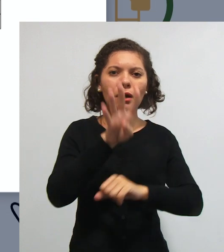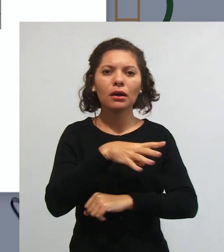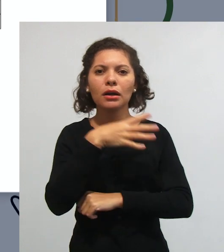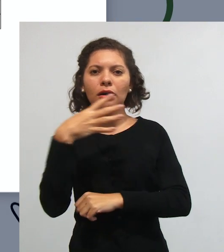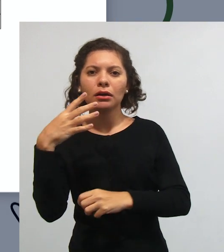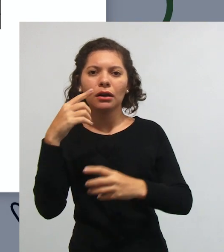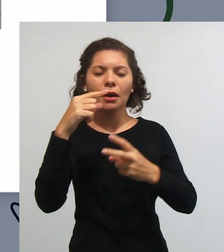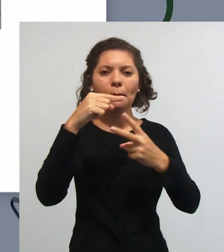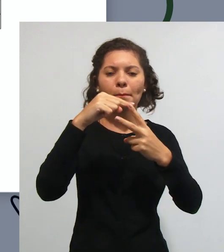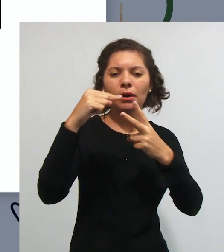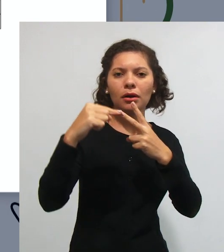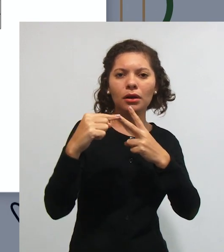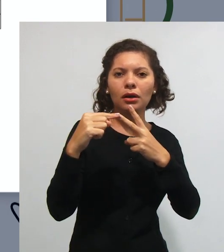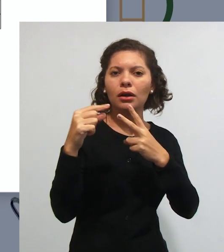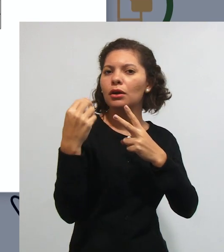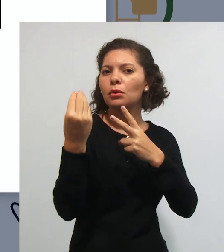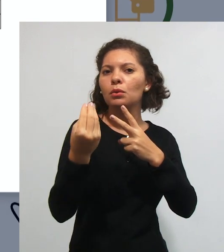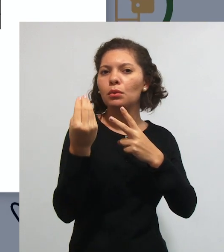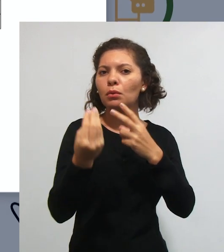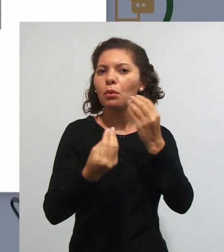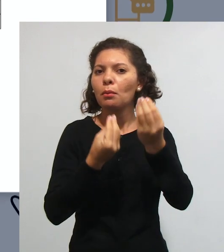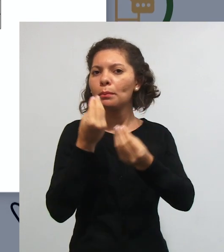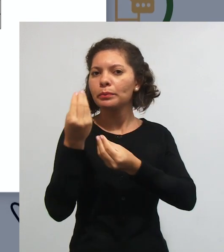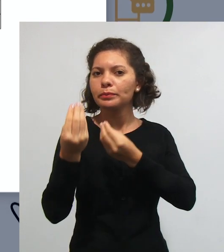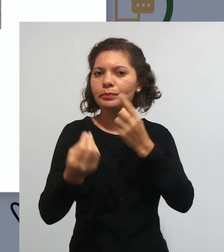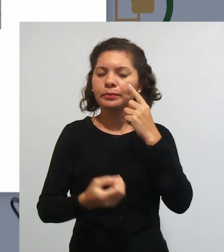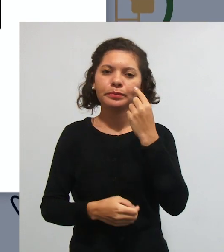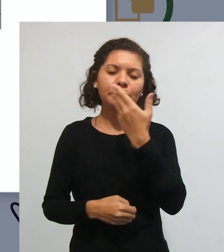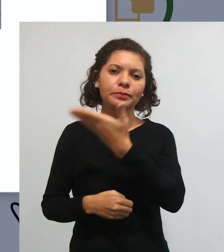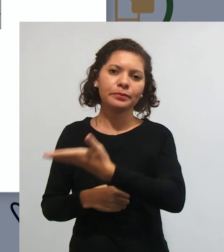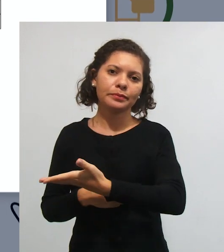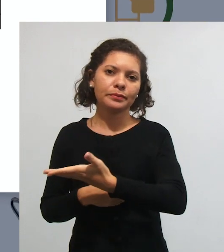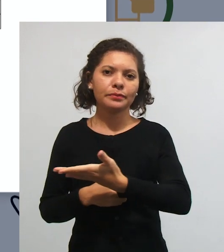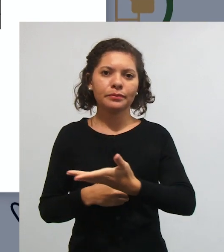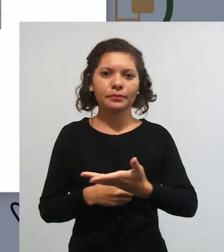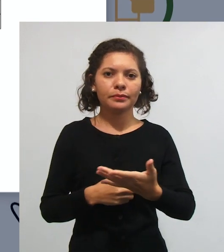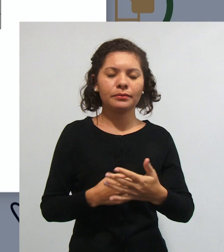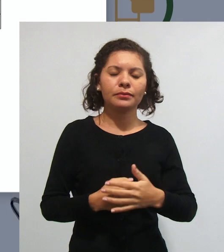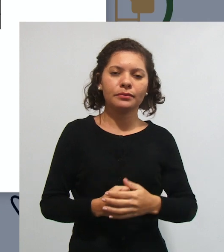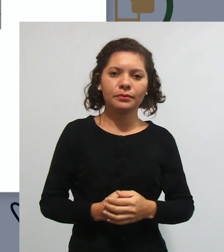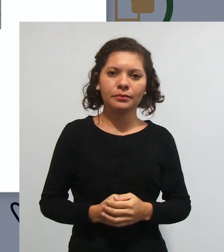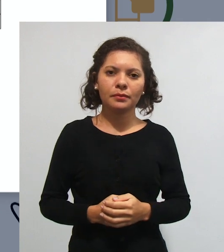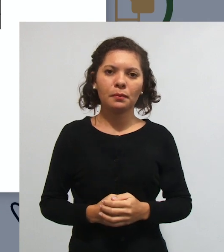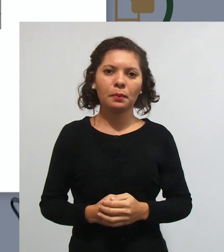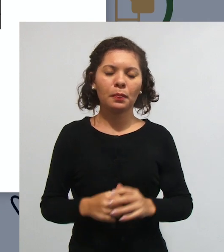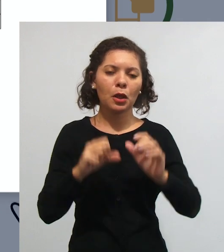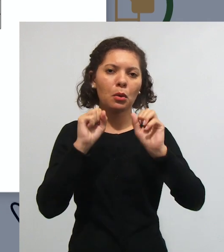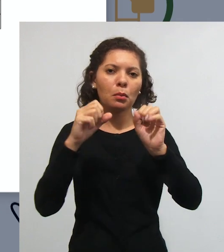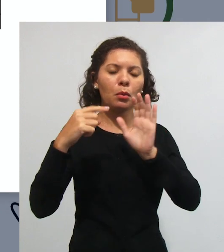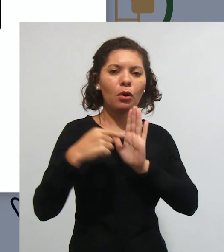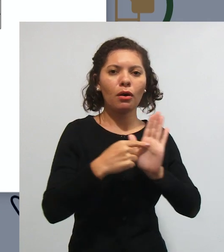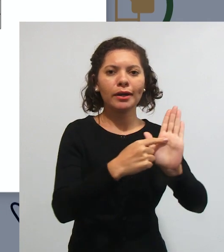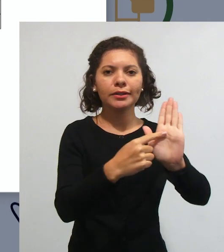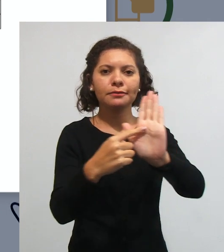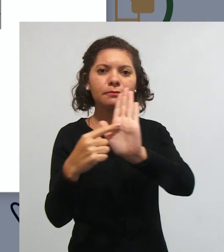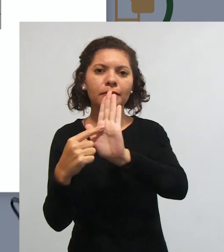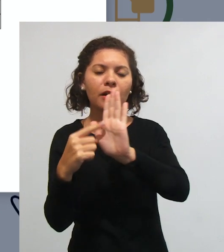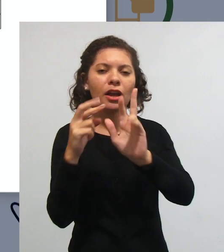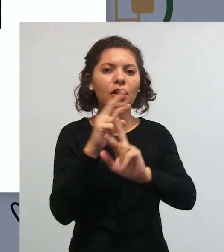a qualitativa quanto a quantitativa, que aí, né, então, verificar as